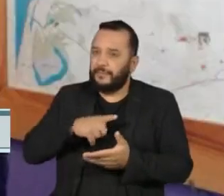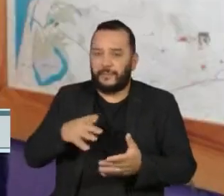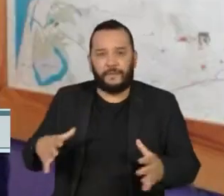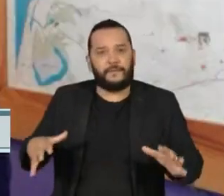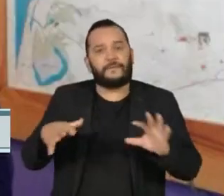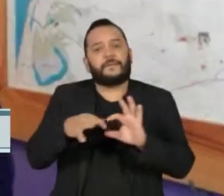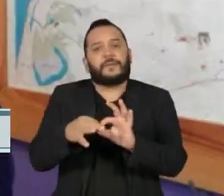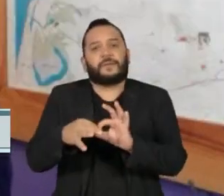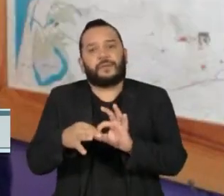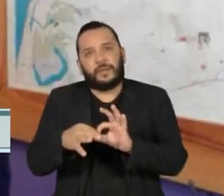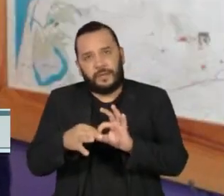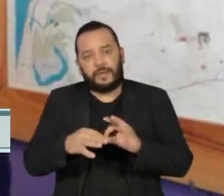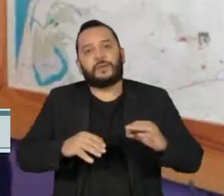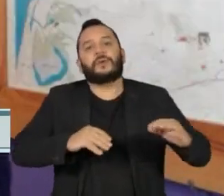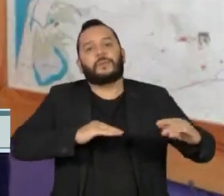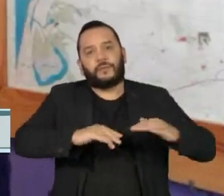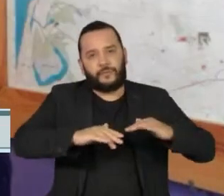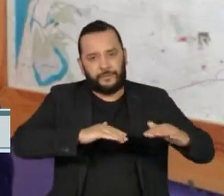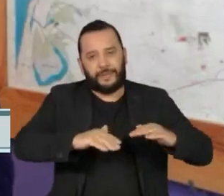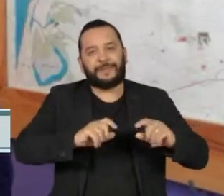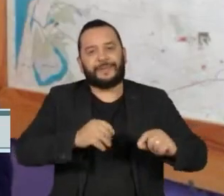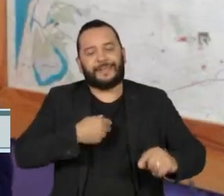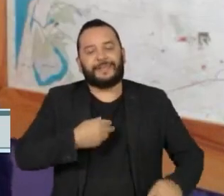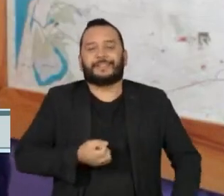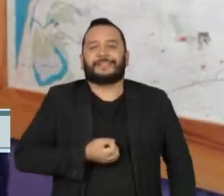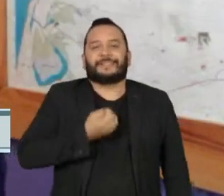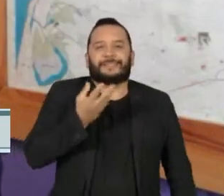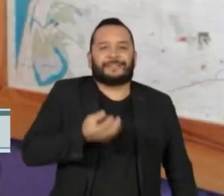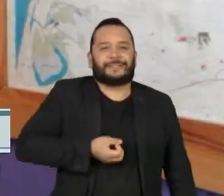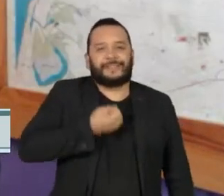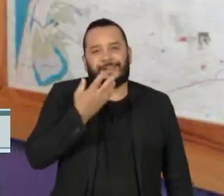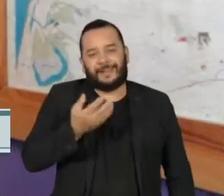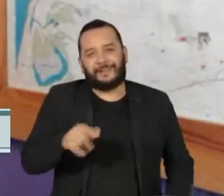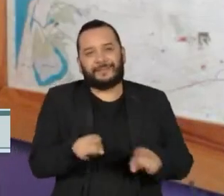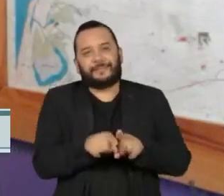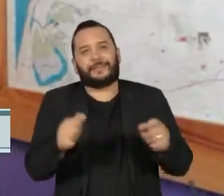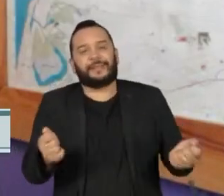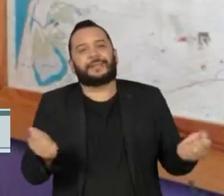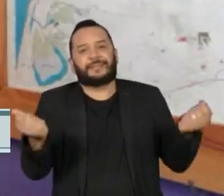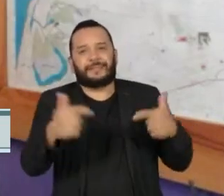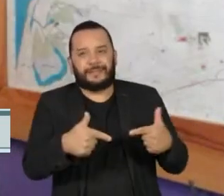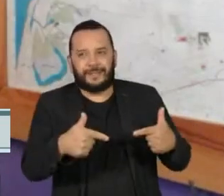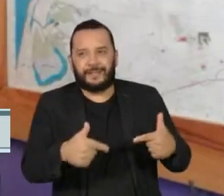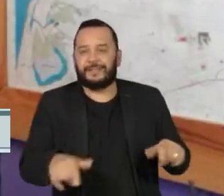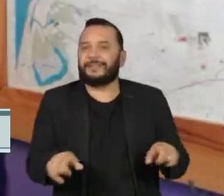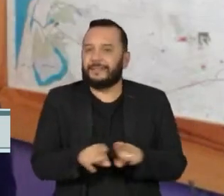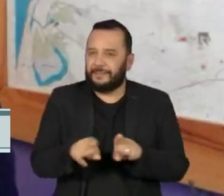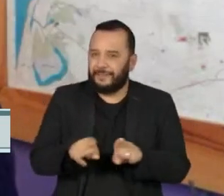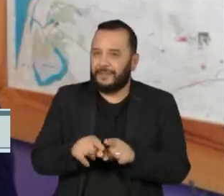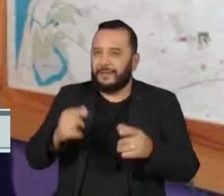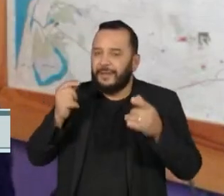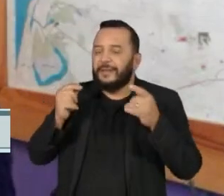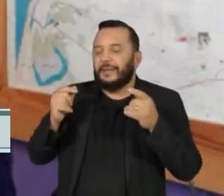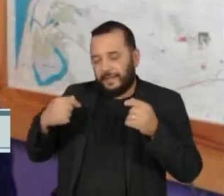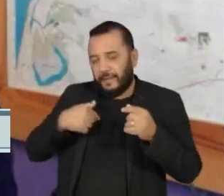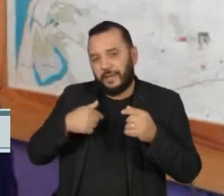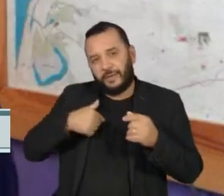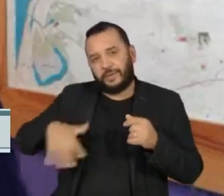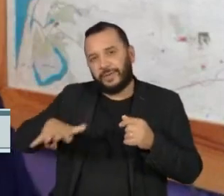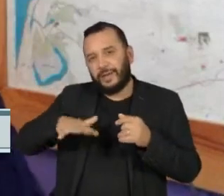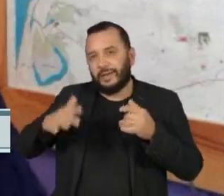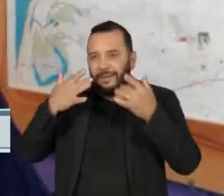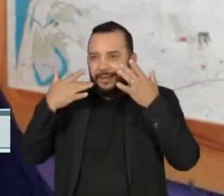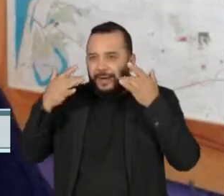né, aos movimentos de saraus e de slams. Eu, na verdade, eu venho do teatro, da performance. E eu comecei a escrever